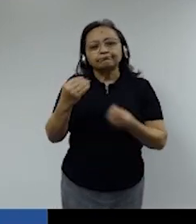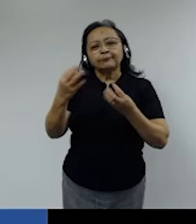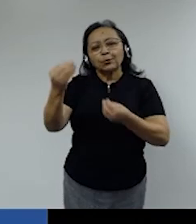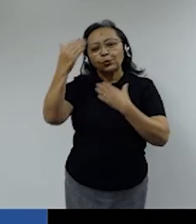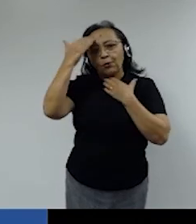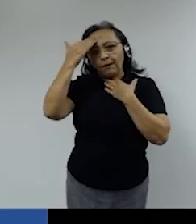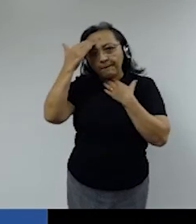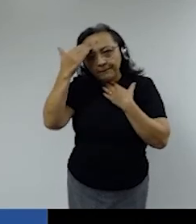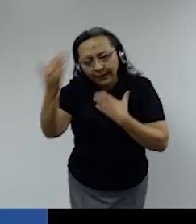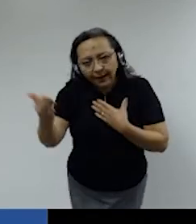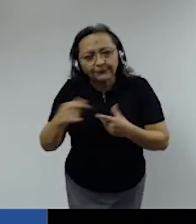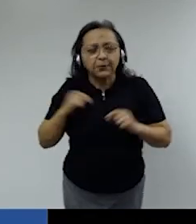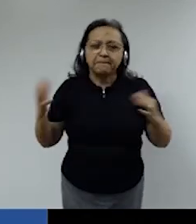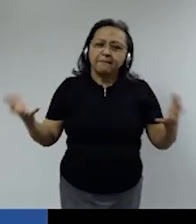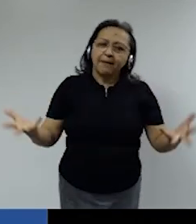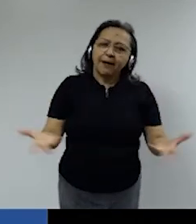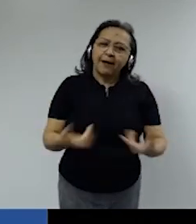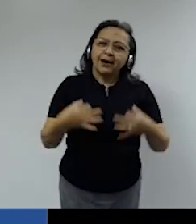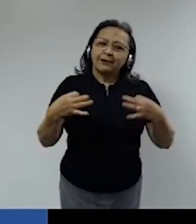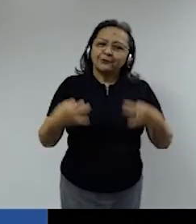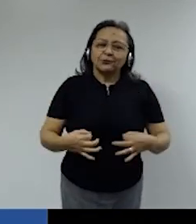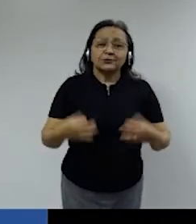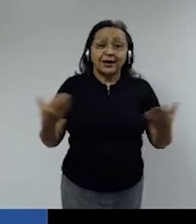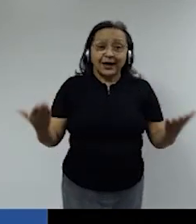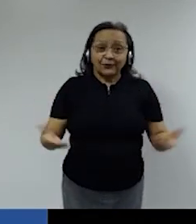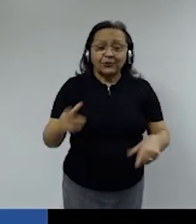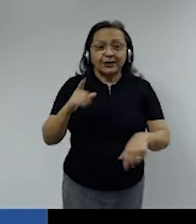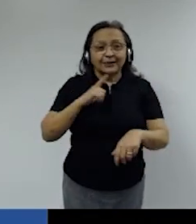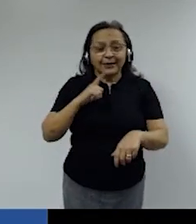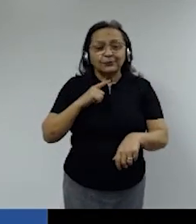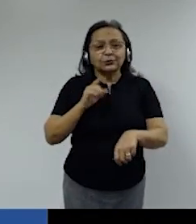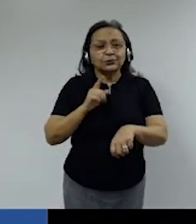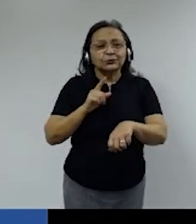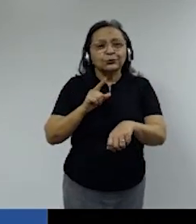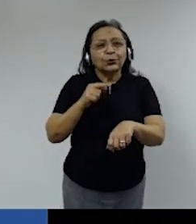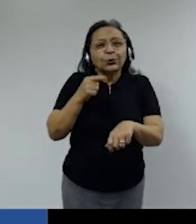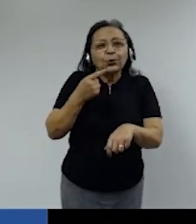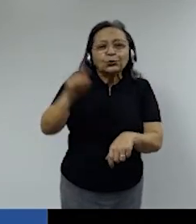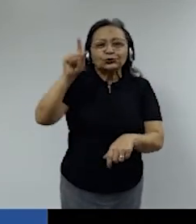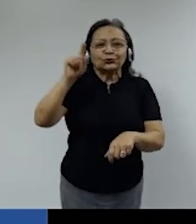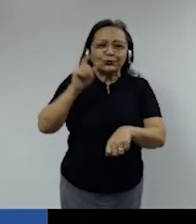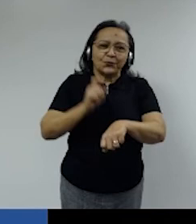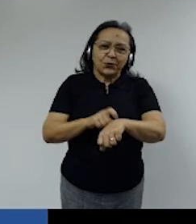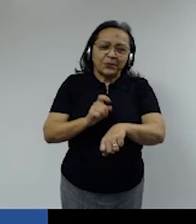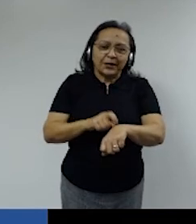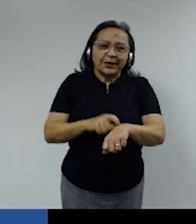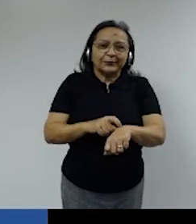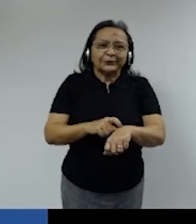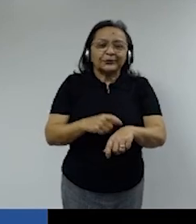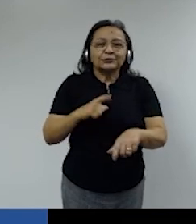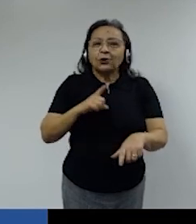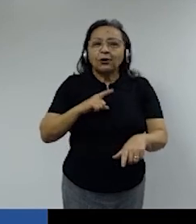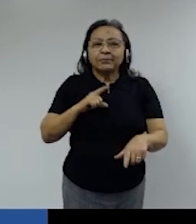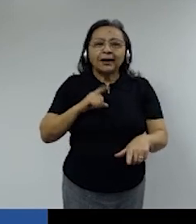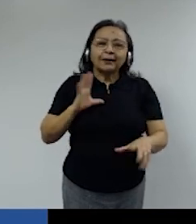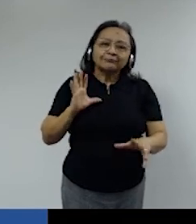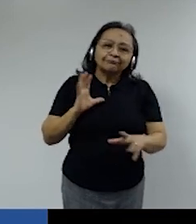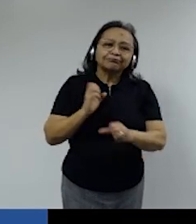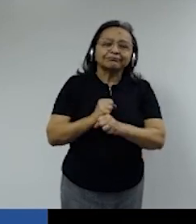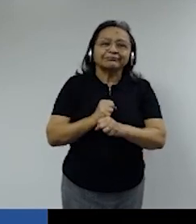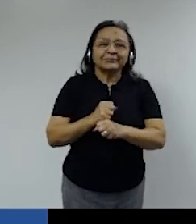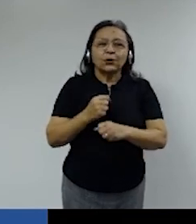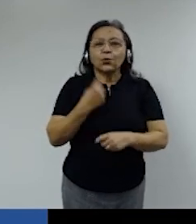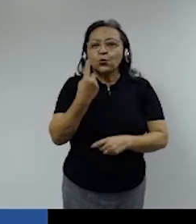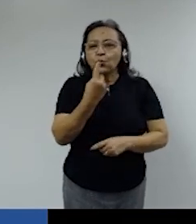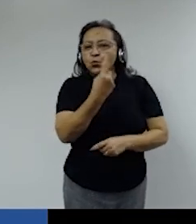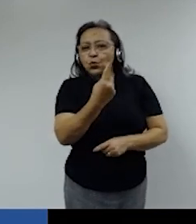foi maravilhoso. E agora nós temos os nossos últimos minutos e caberia considerações finais. 1